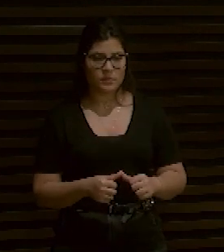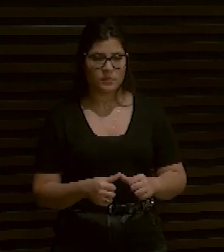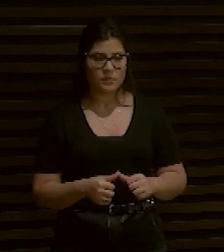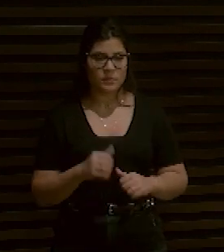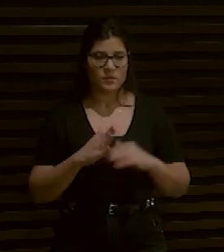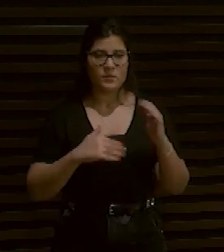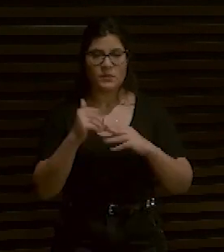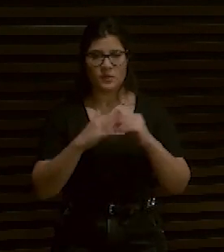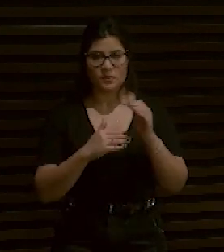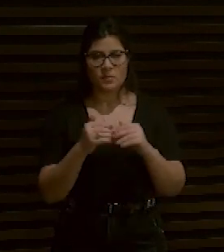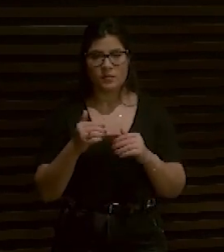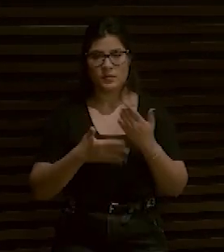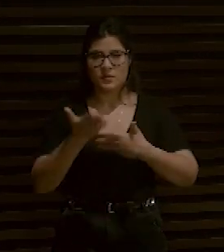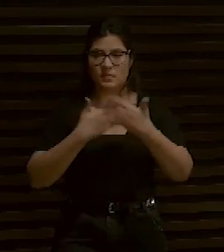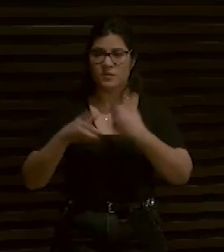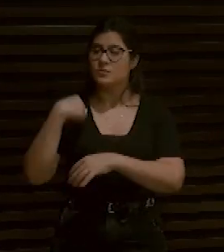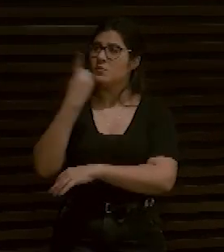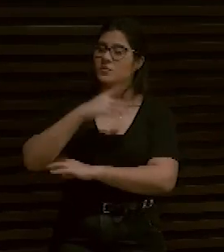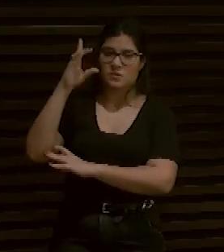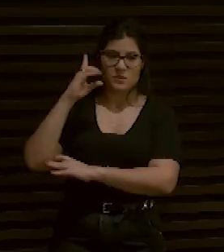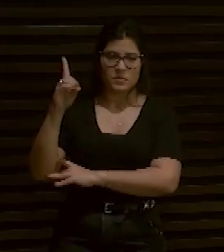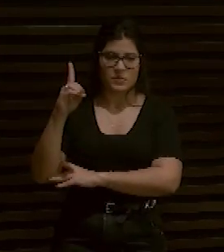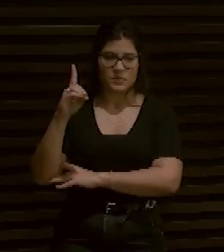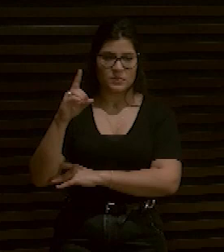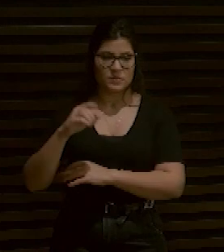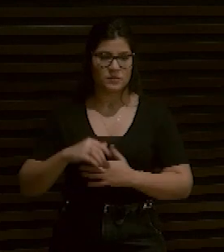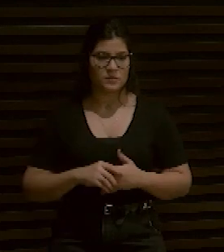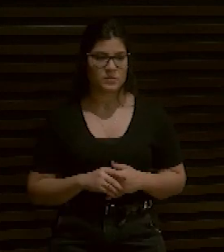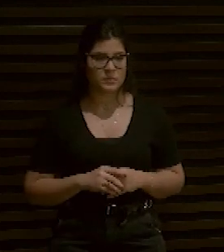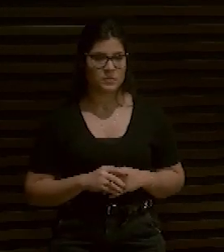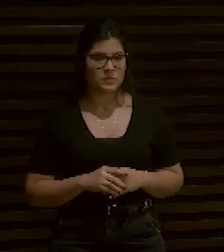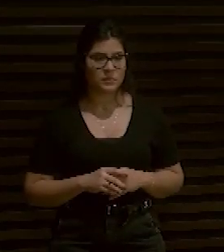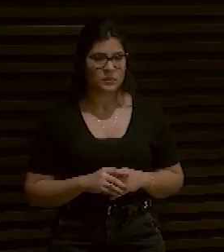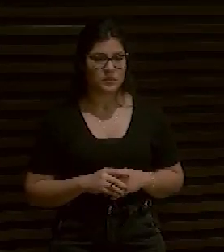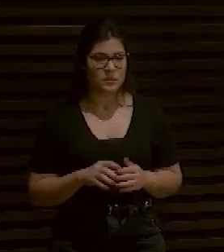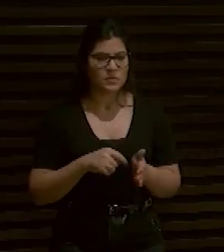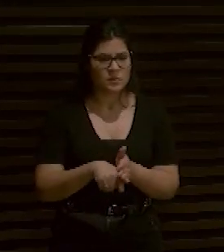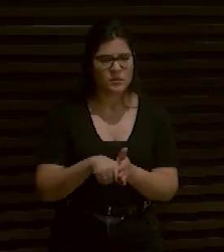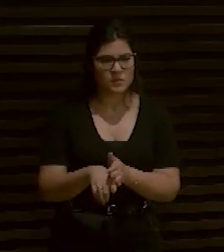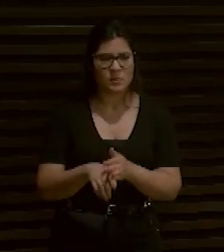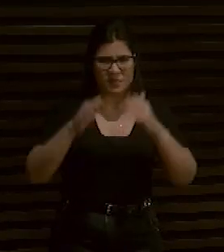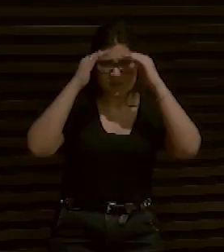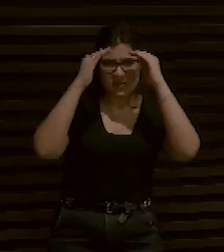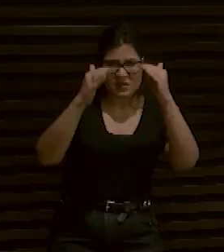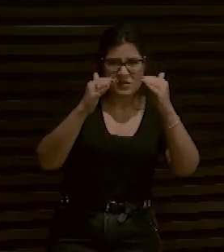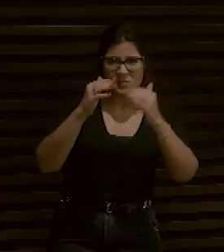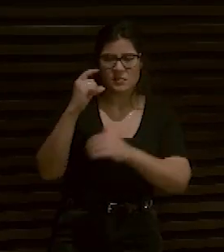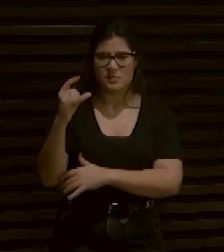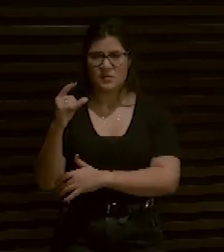Deus. Nós temos guardado os mandamentos do Senhor? Nós temos guardado a palavra do nosso